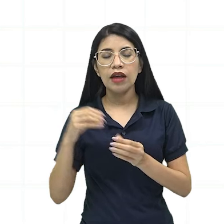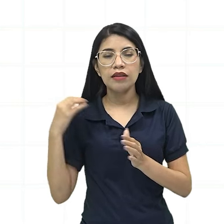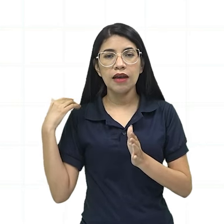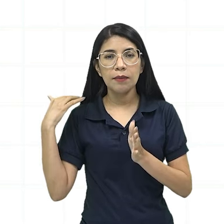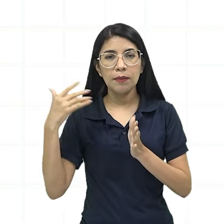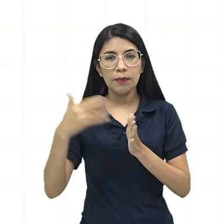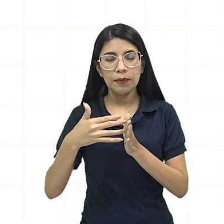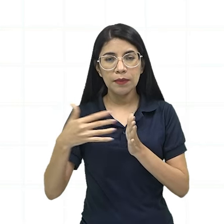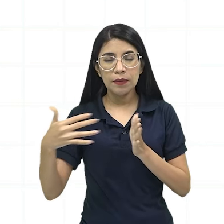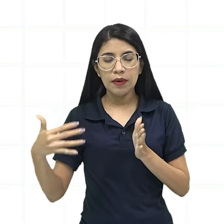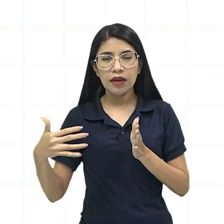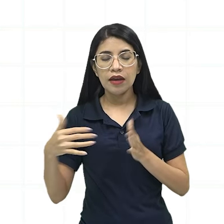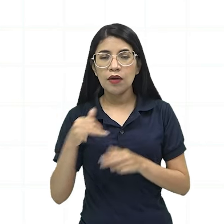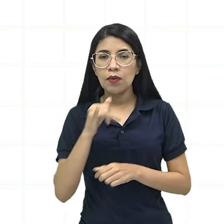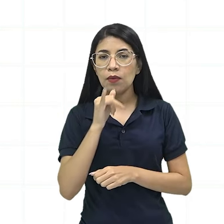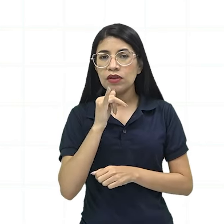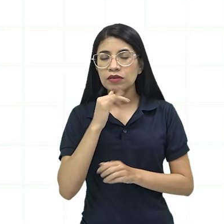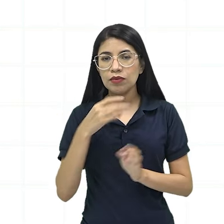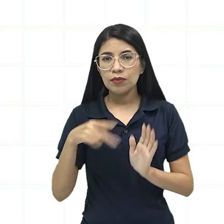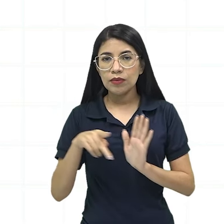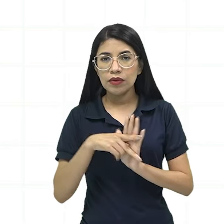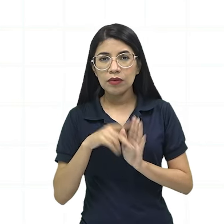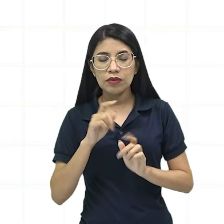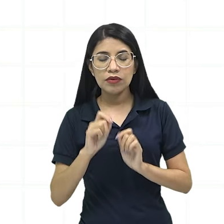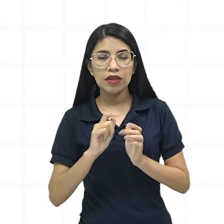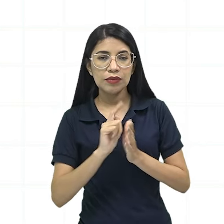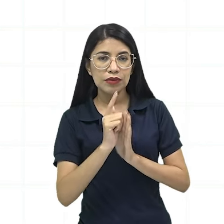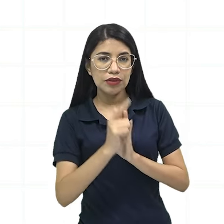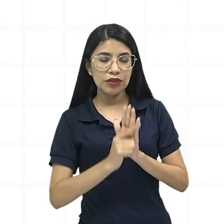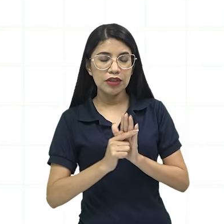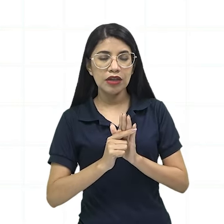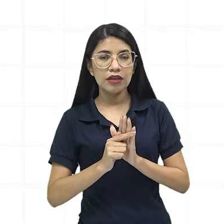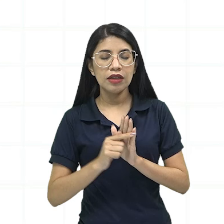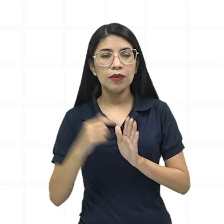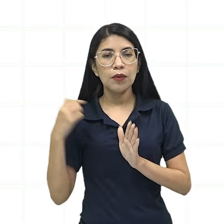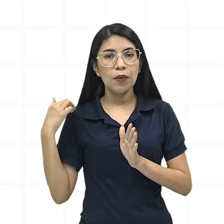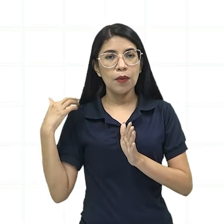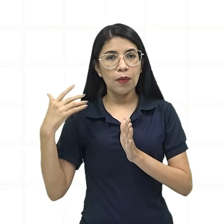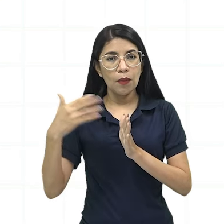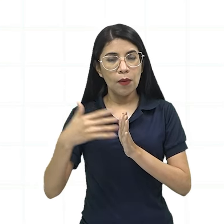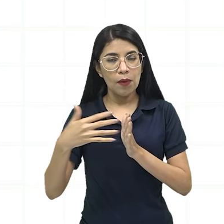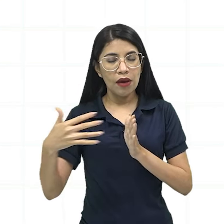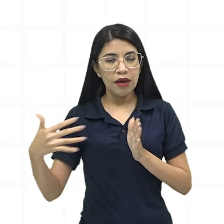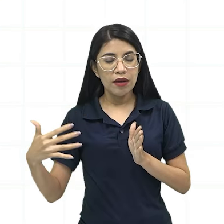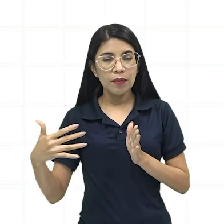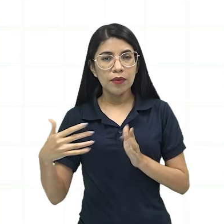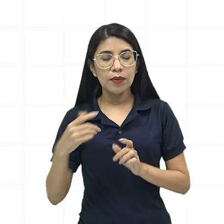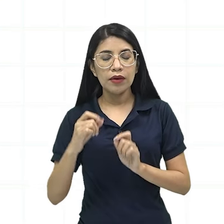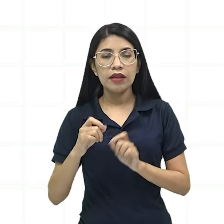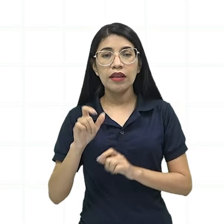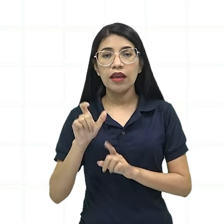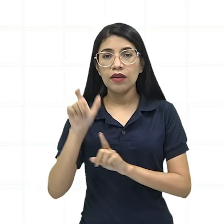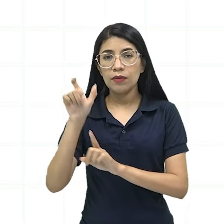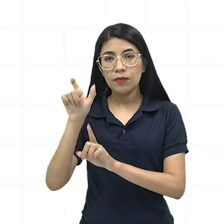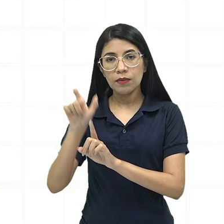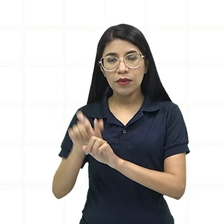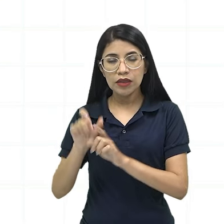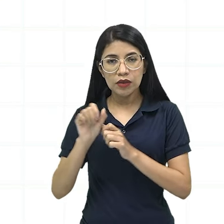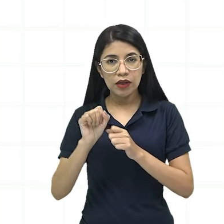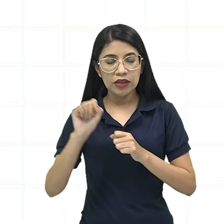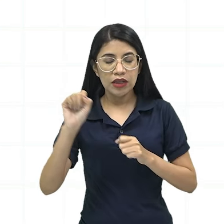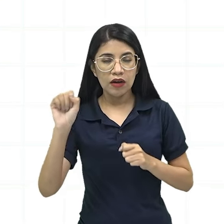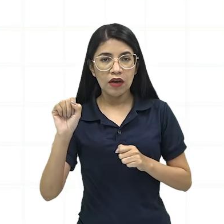epopeia, que é um exemplo de gênero épico, em que nós temos um herói e